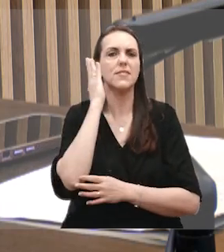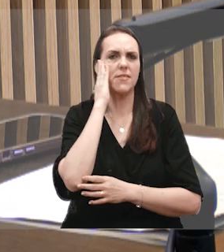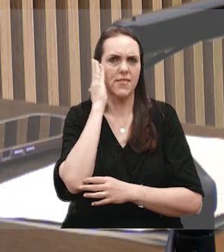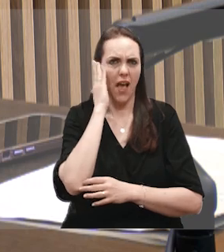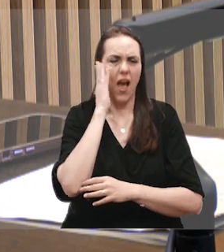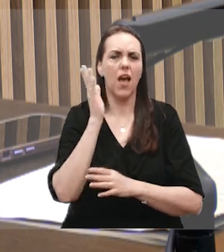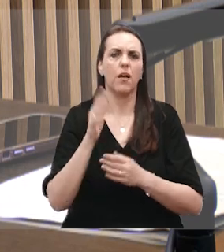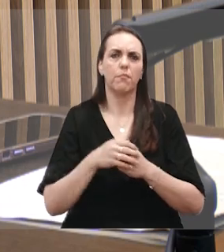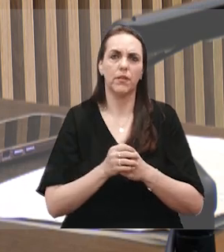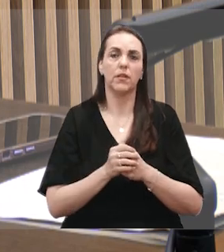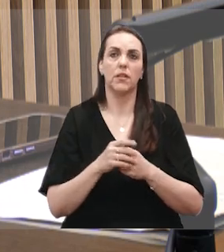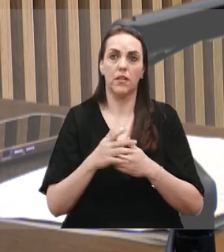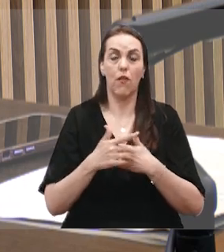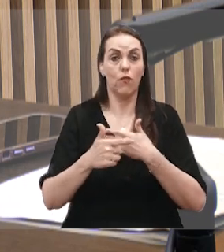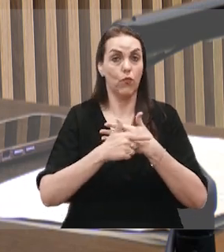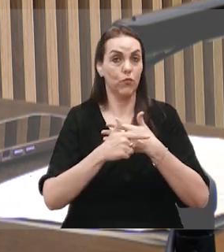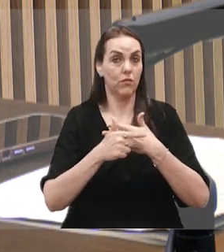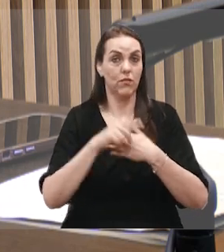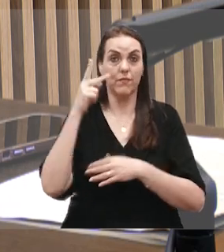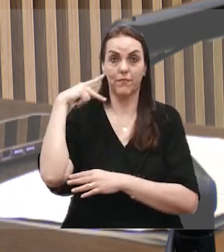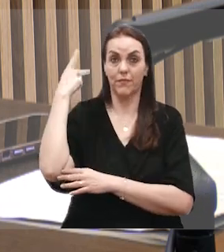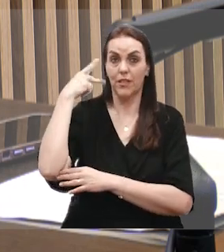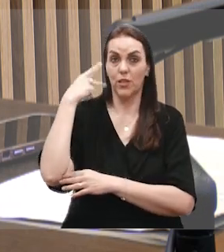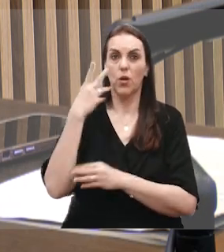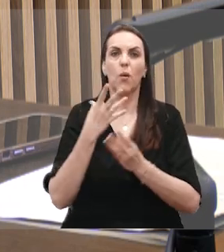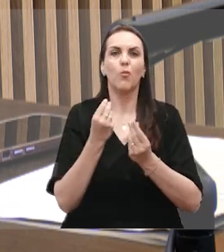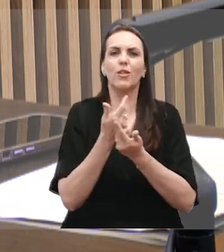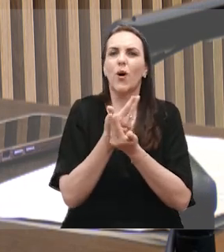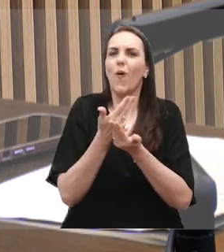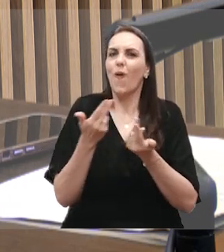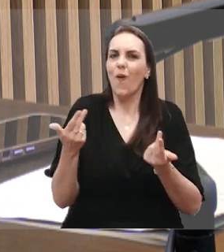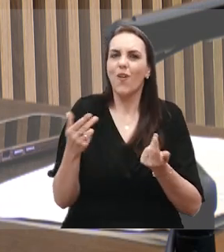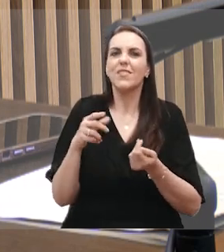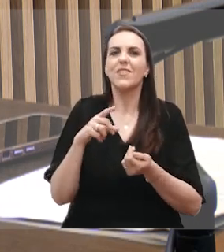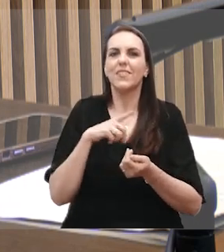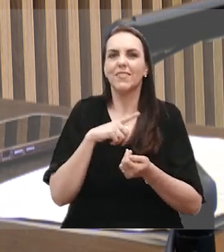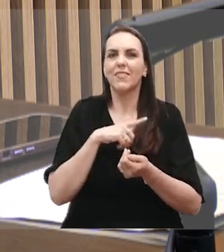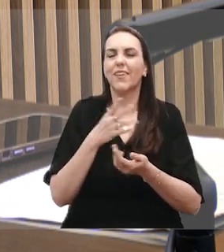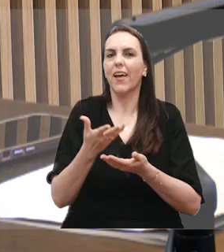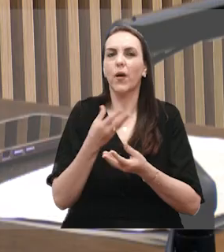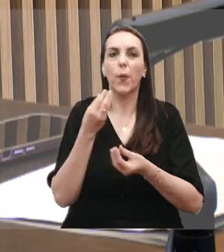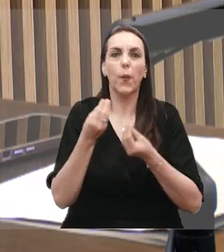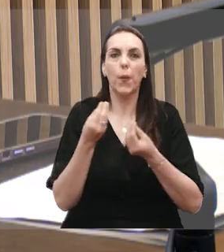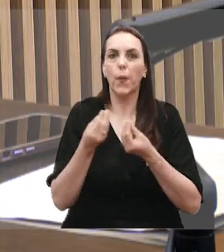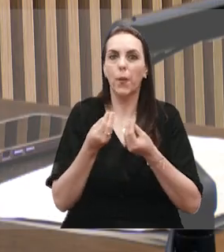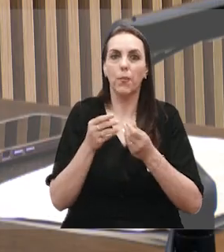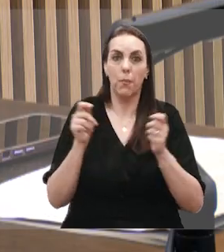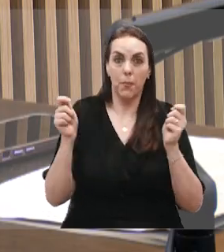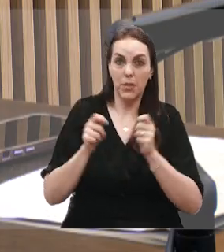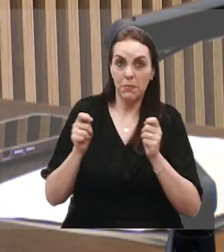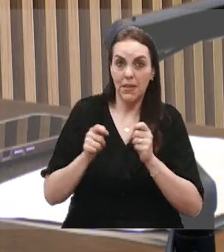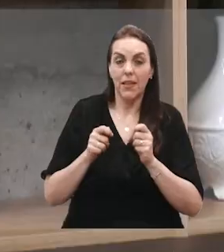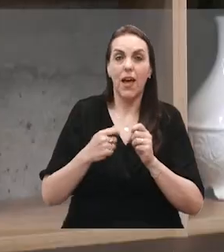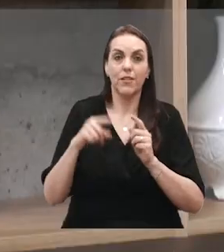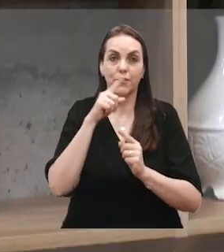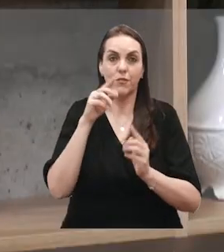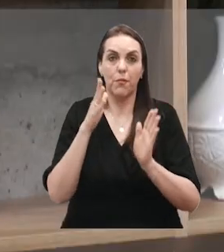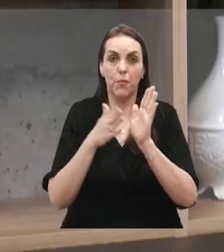das funções do vereador e que muita coisa tem a questão do que pode propor e o que não pode,